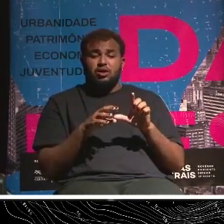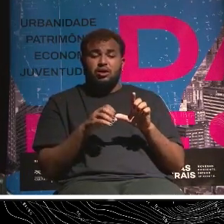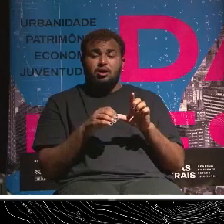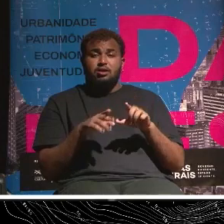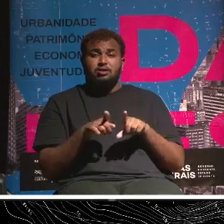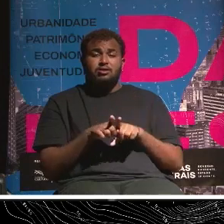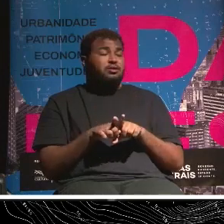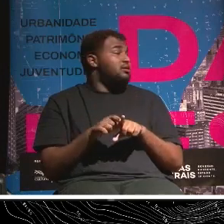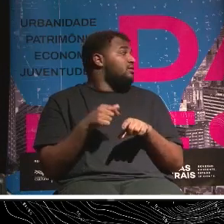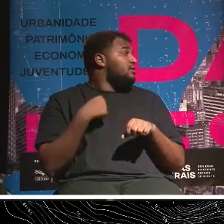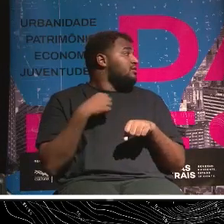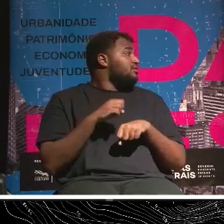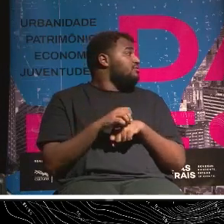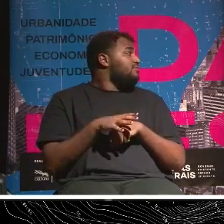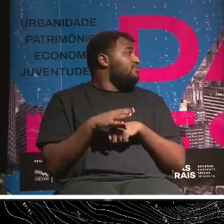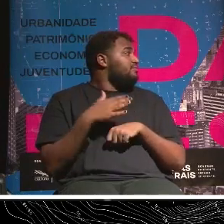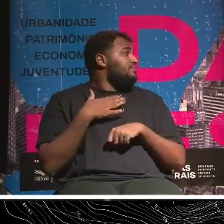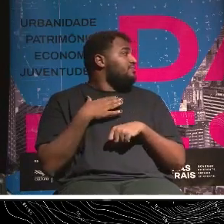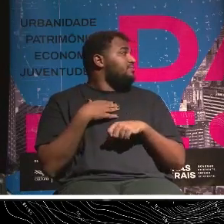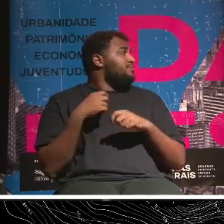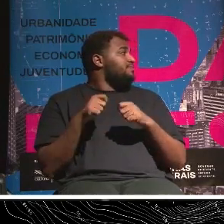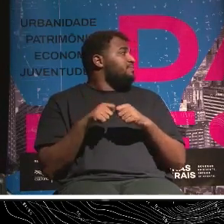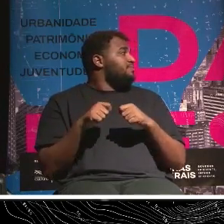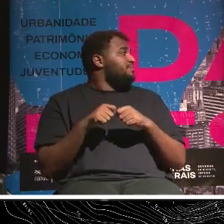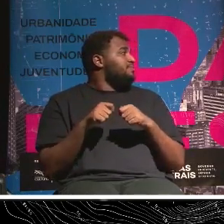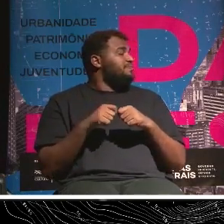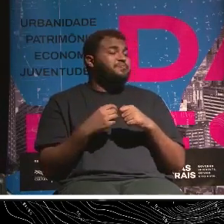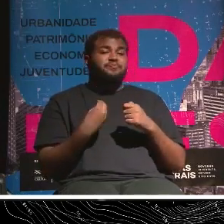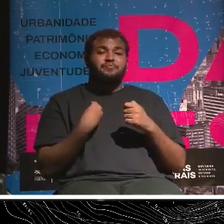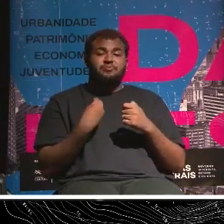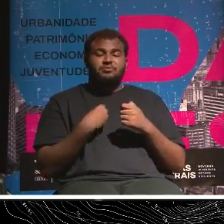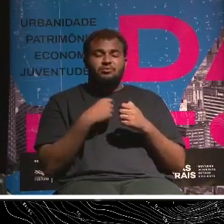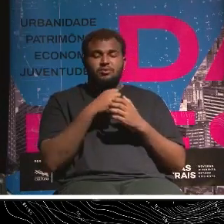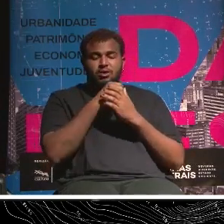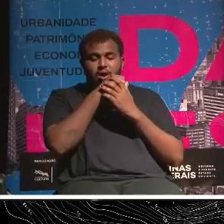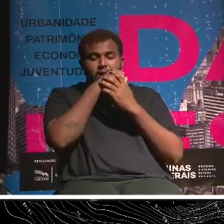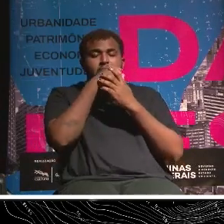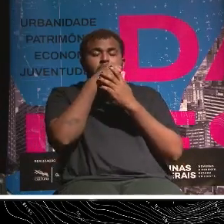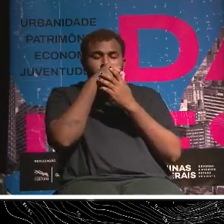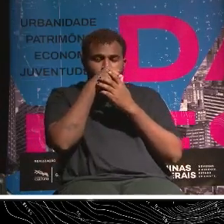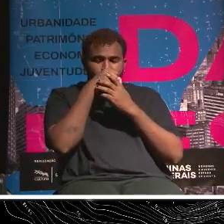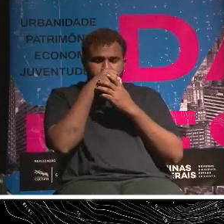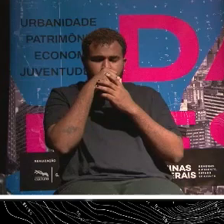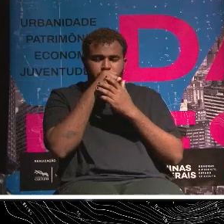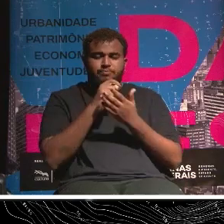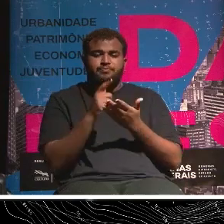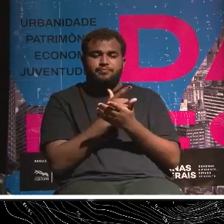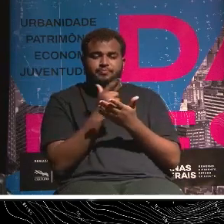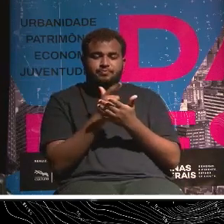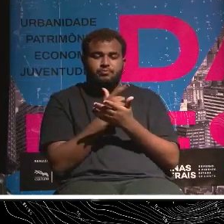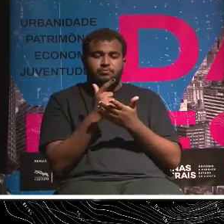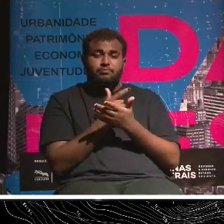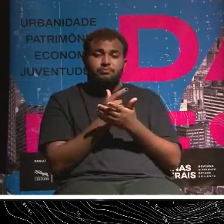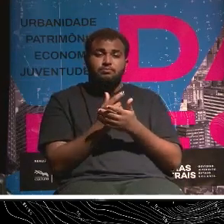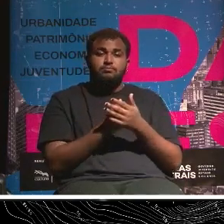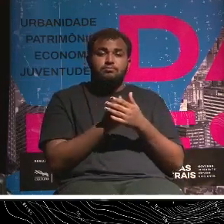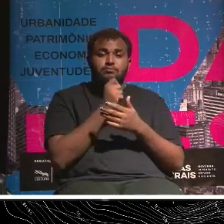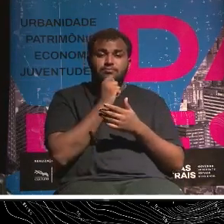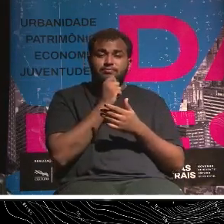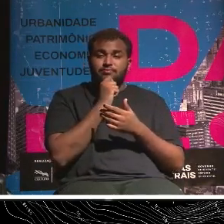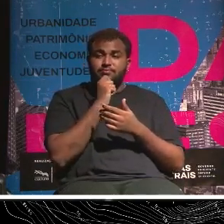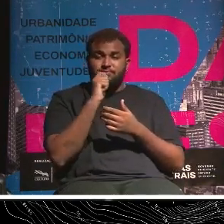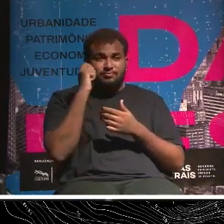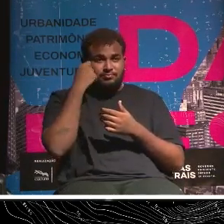com a Letramento, né? Aí eu fui convidada a fazer parte de um livro que chama Narrativas Negras Insurgentes, e aí eu escrevi um texto sobre isso, sobre